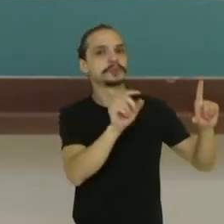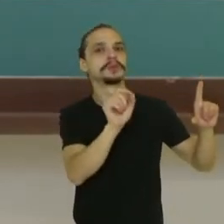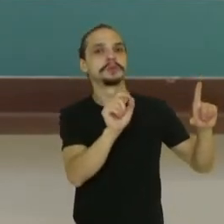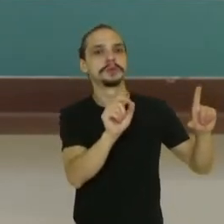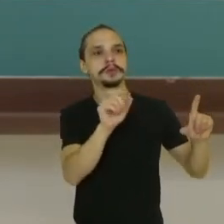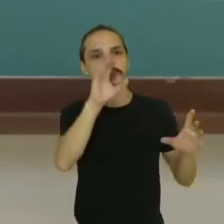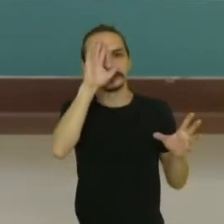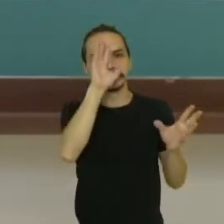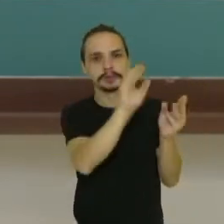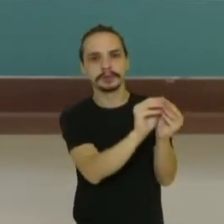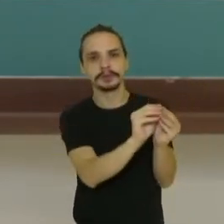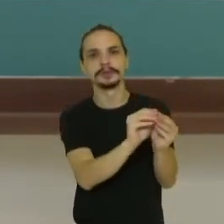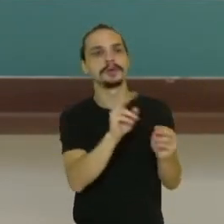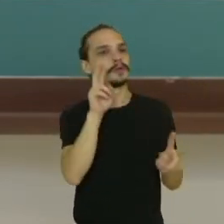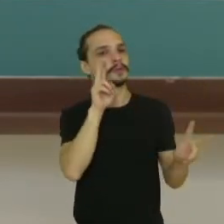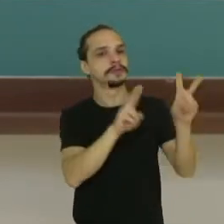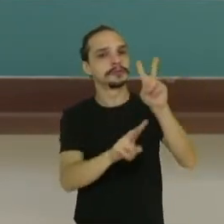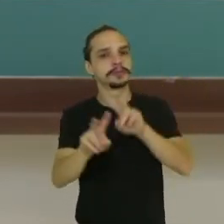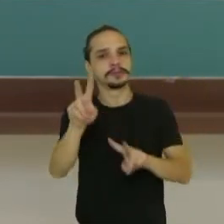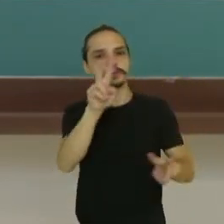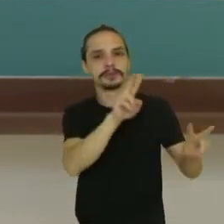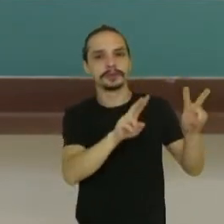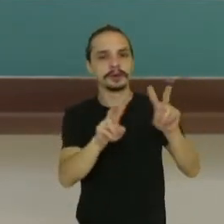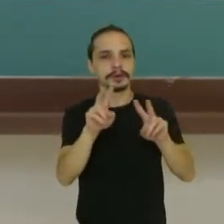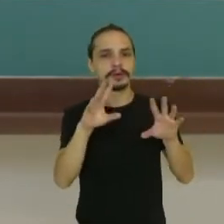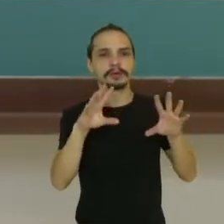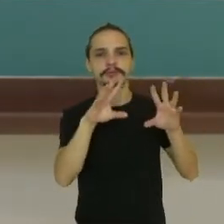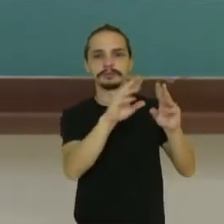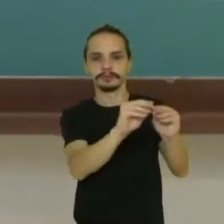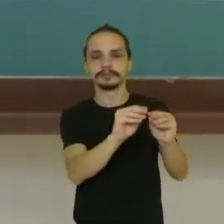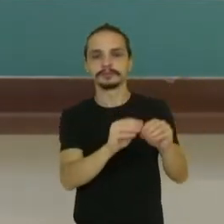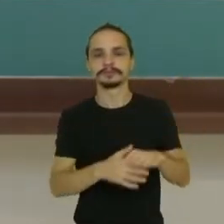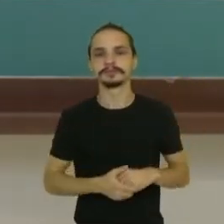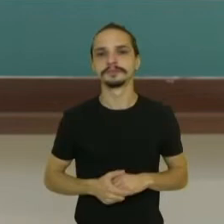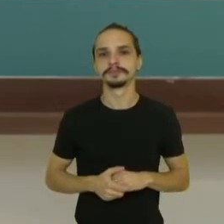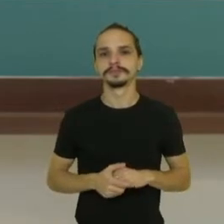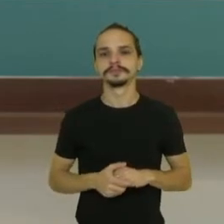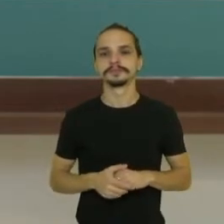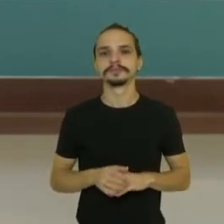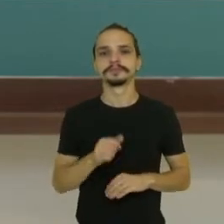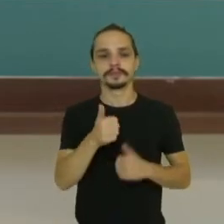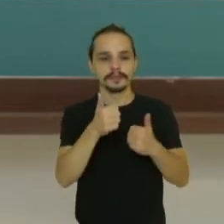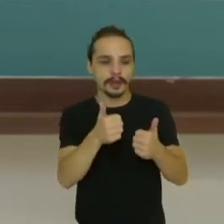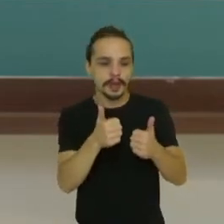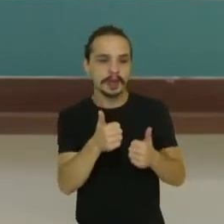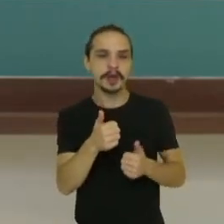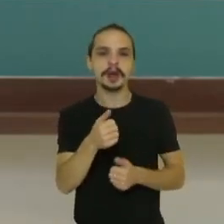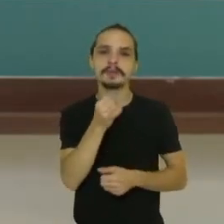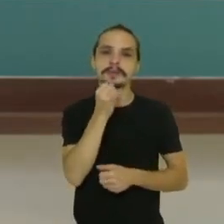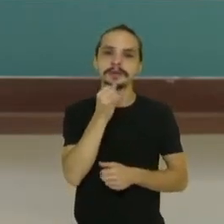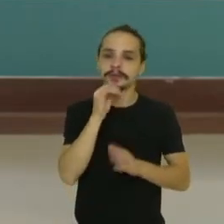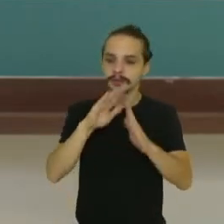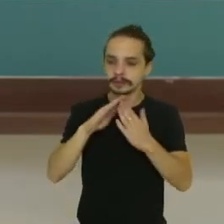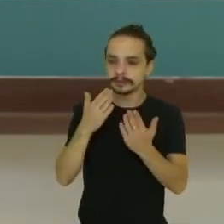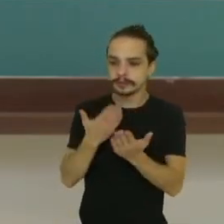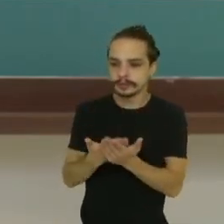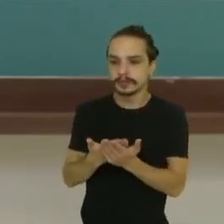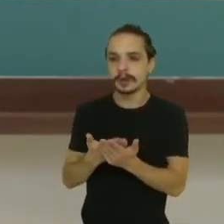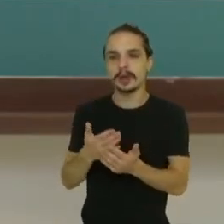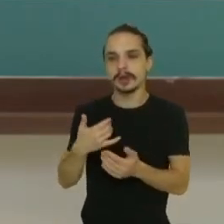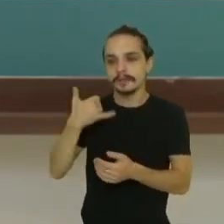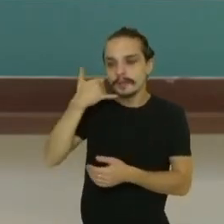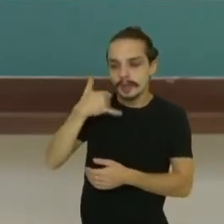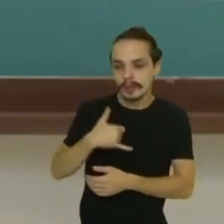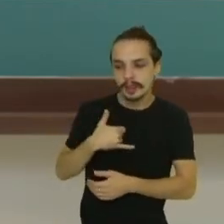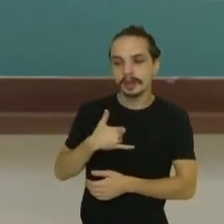a gente entende de forma visual muitos desses aspectos A então se o se liga Professor Paulo